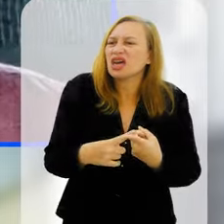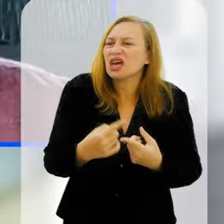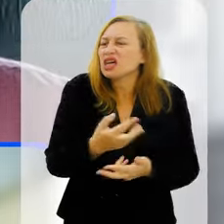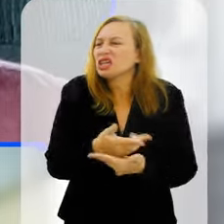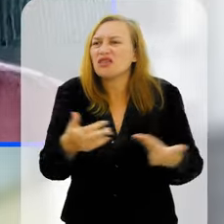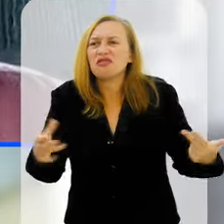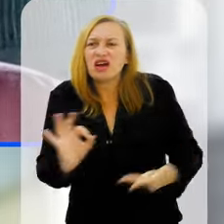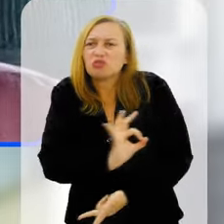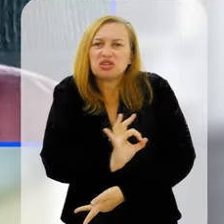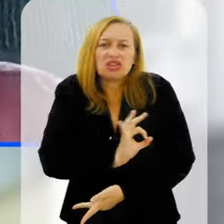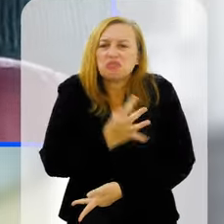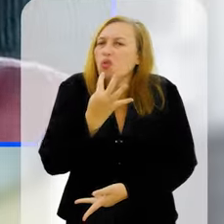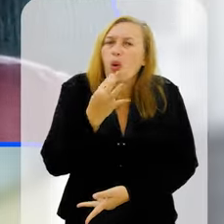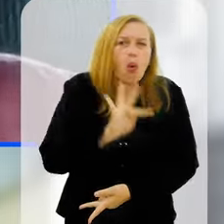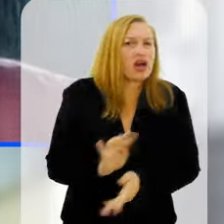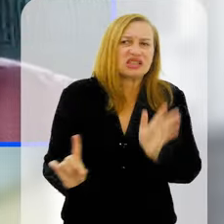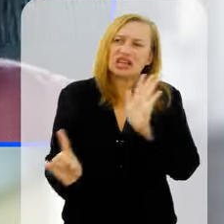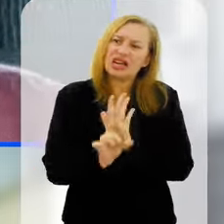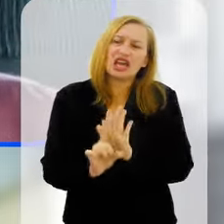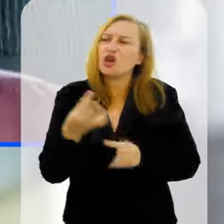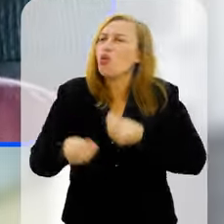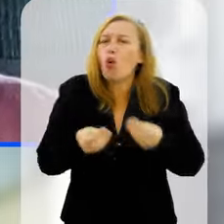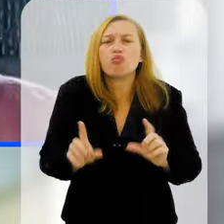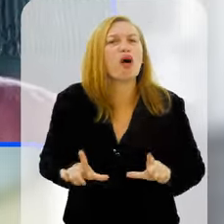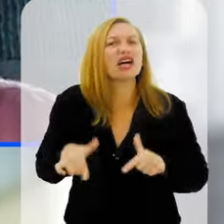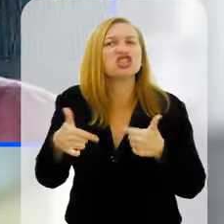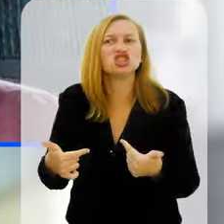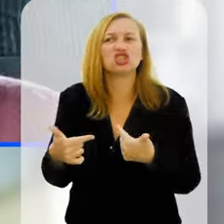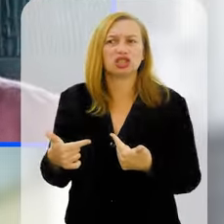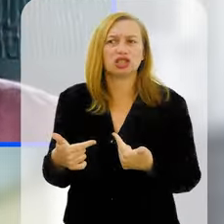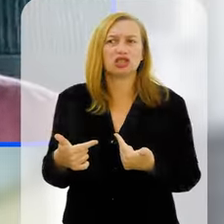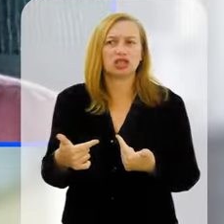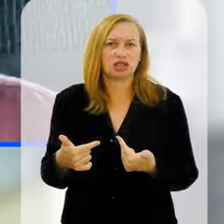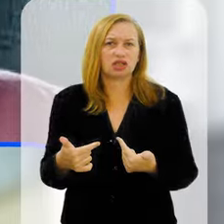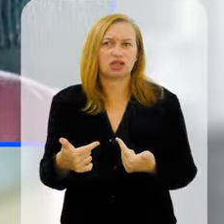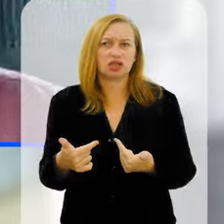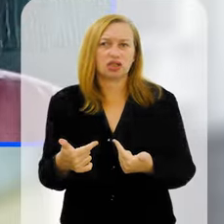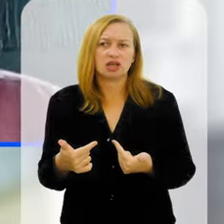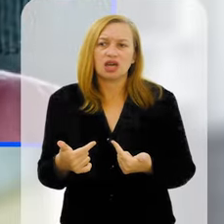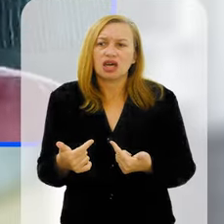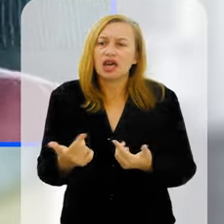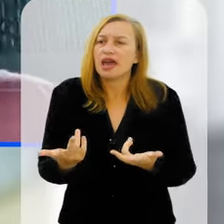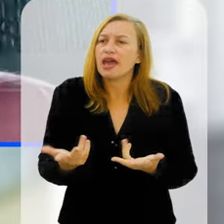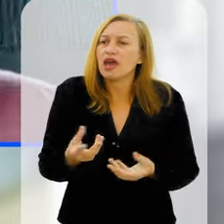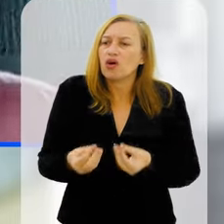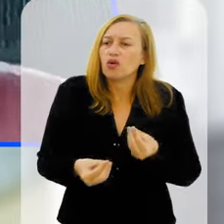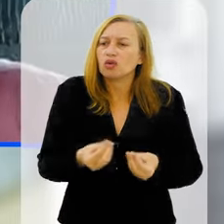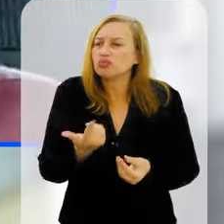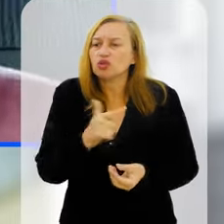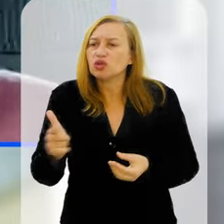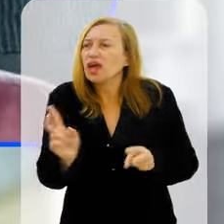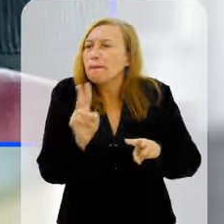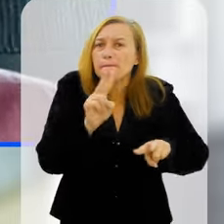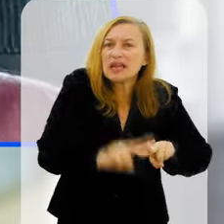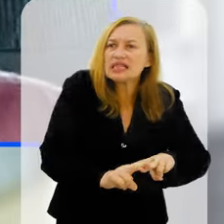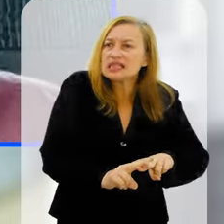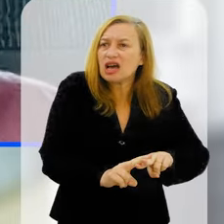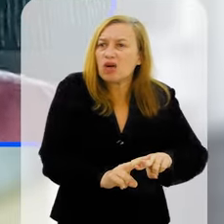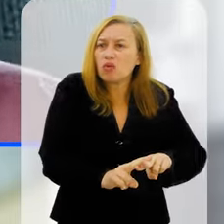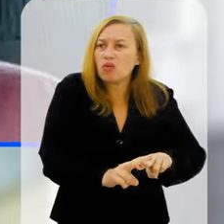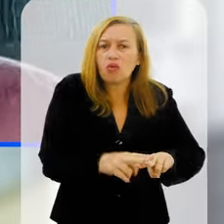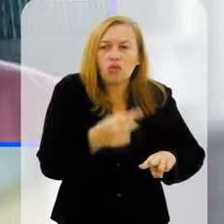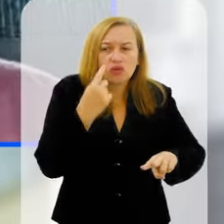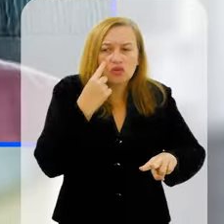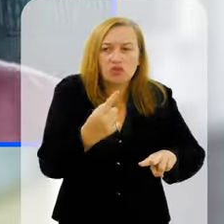policiais, porque há muitos que sequer conhecem a lei sanção, sabem como atuar, não efetuam as prisões em flagrante